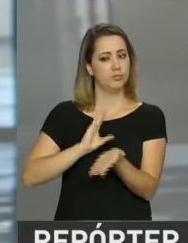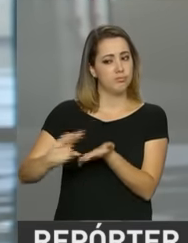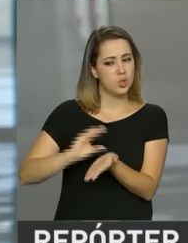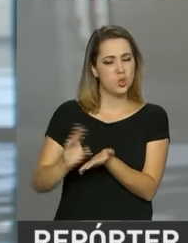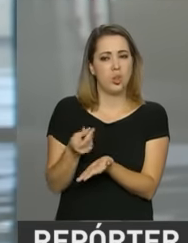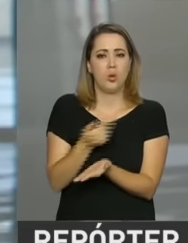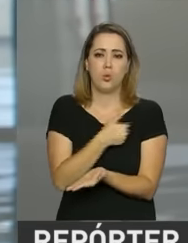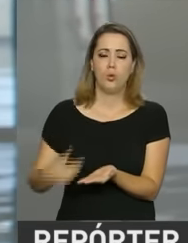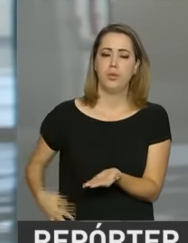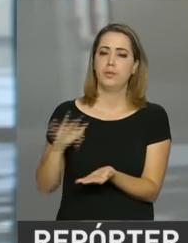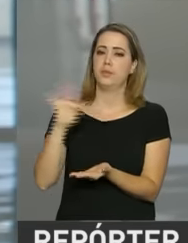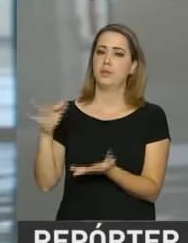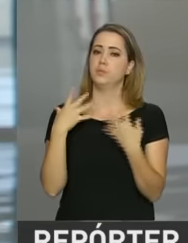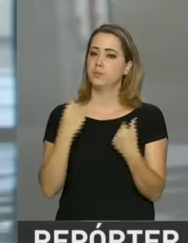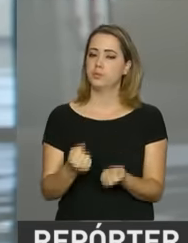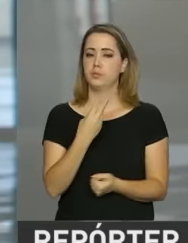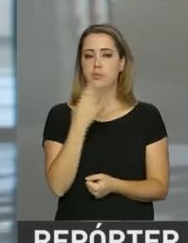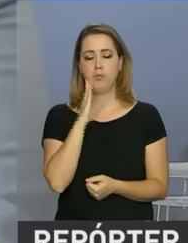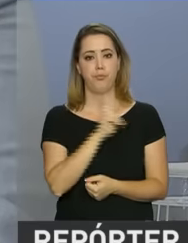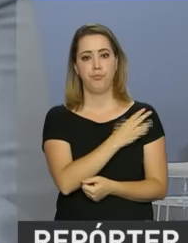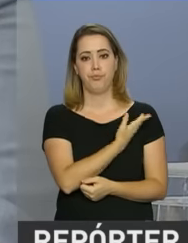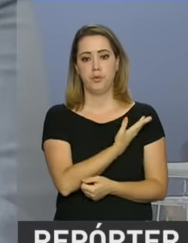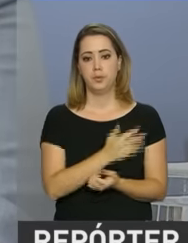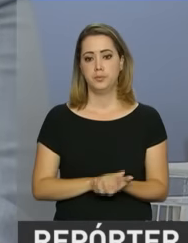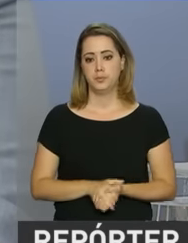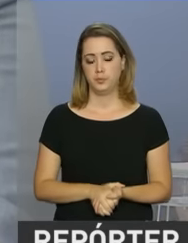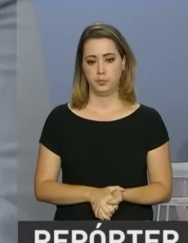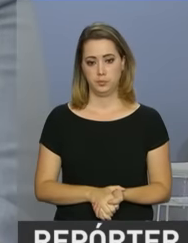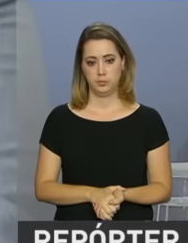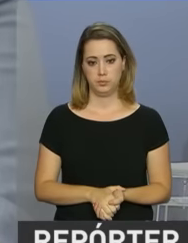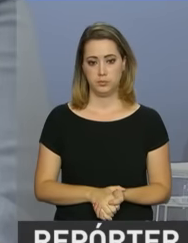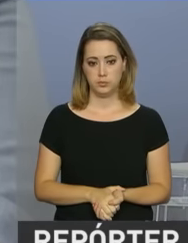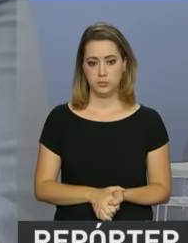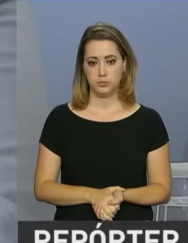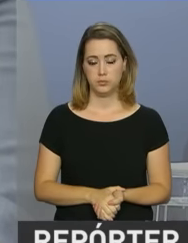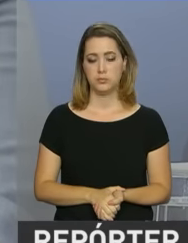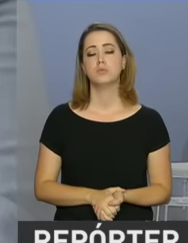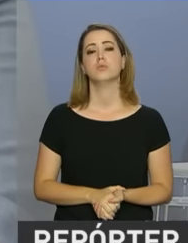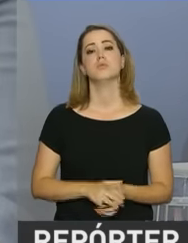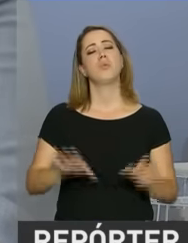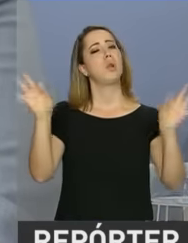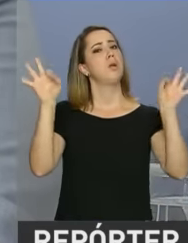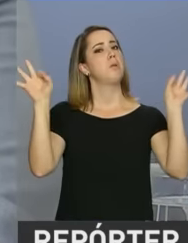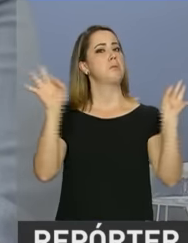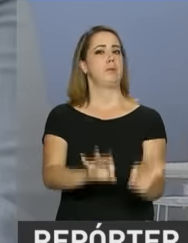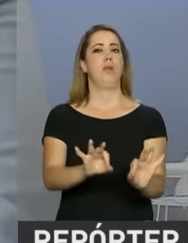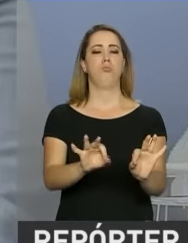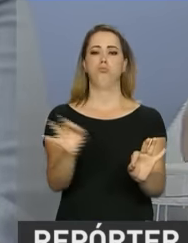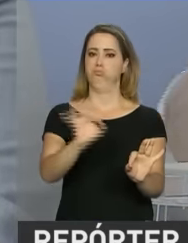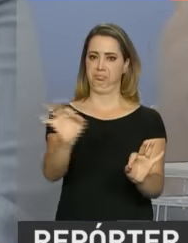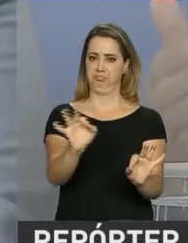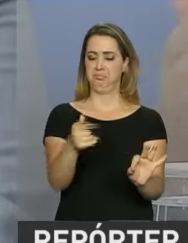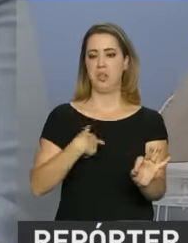públicos Vamos ouvir o que o ministro disse não há aporte de recursos da União a união não